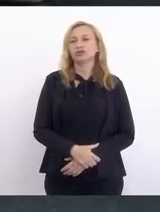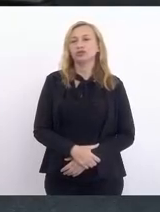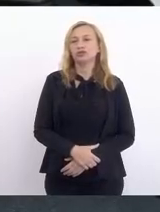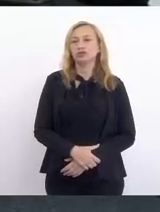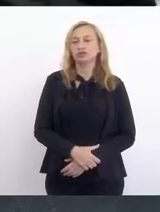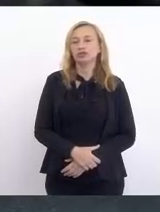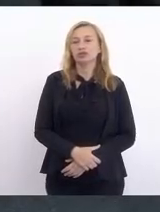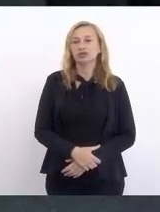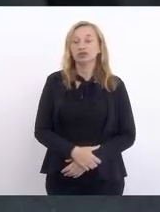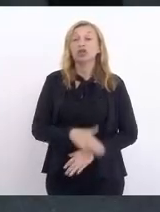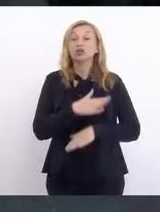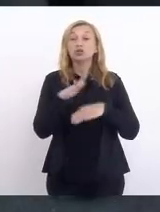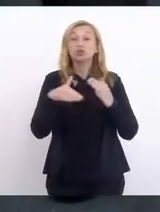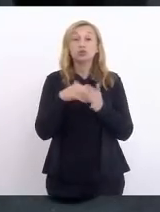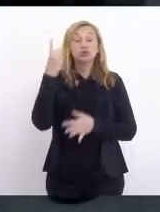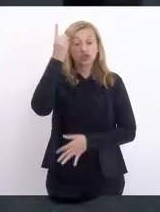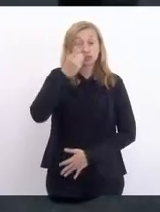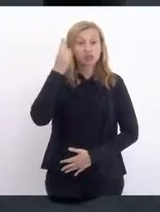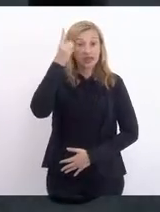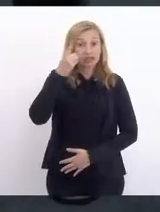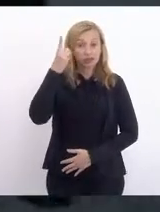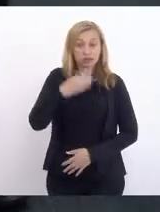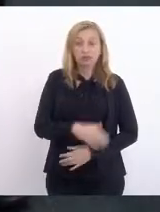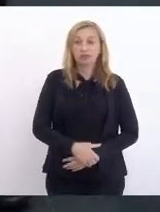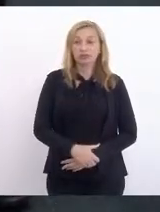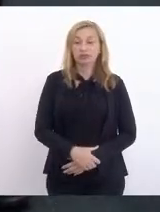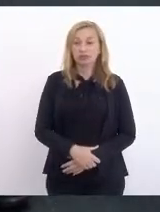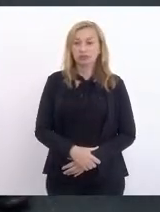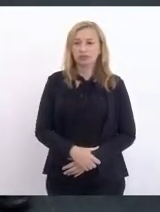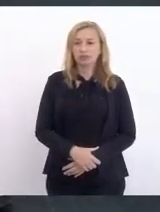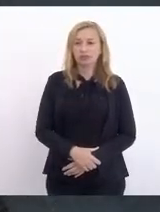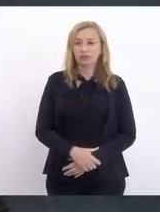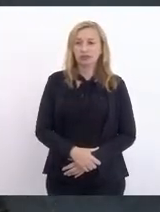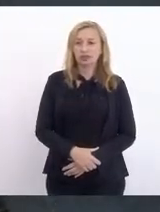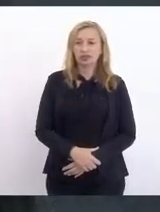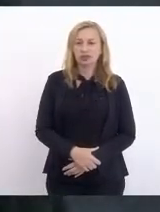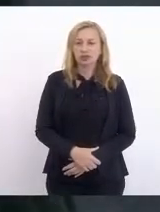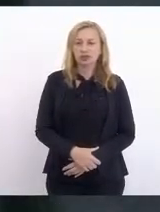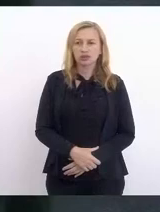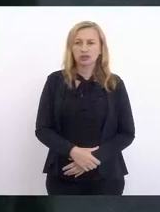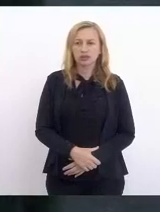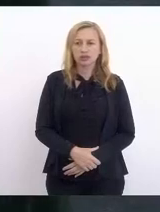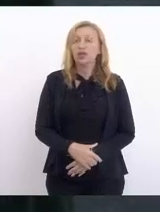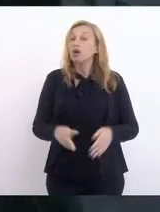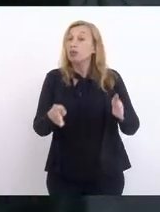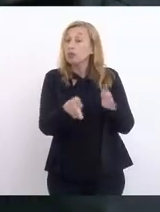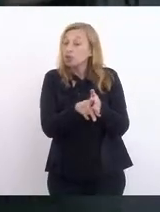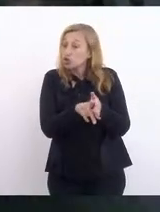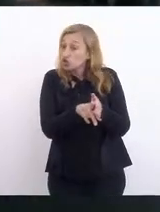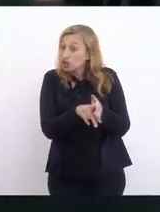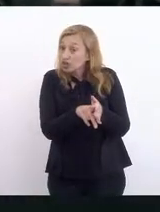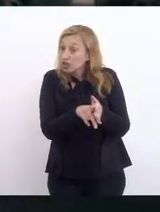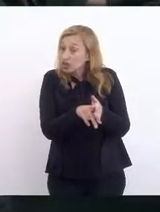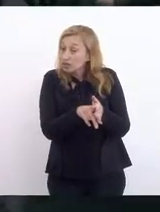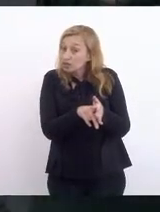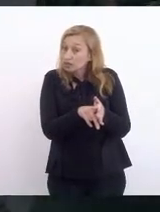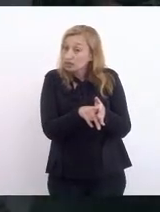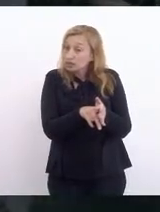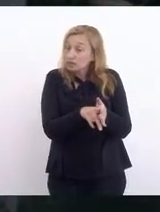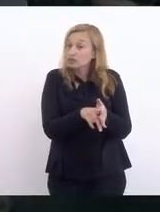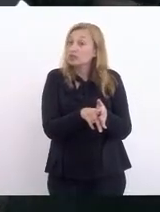choras e senhores Deputados e o projecto teclar